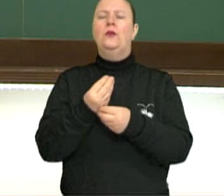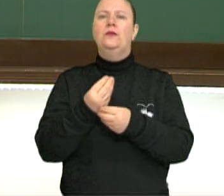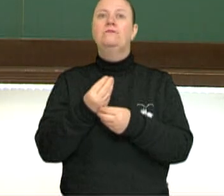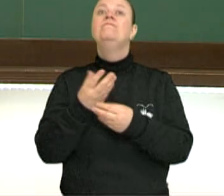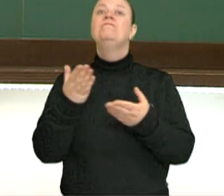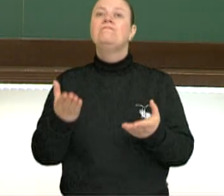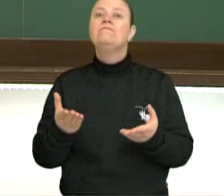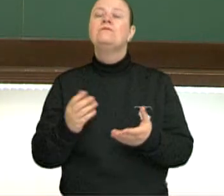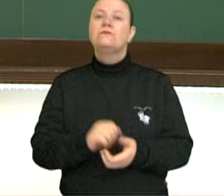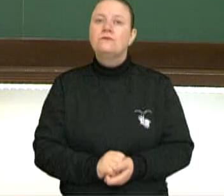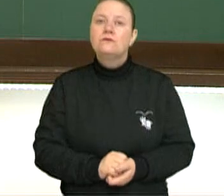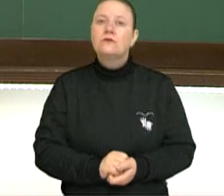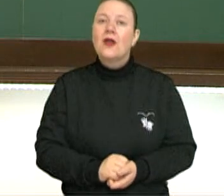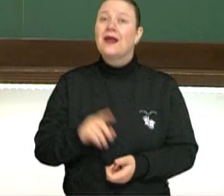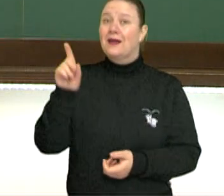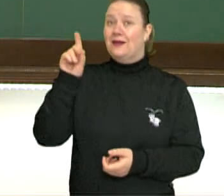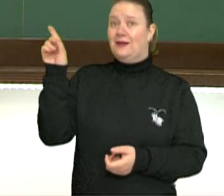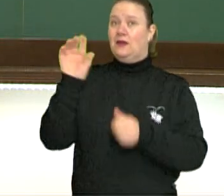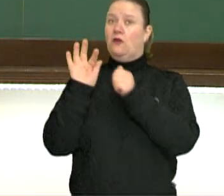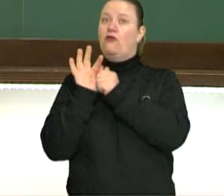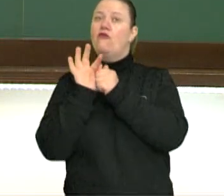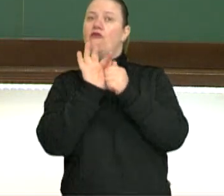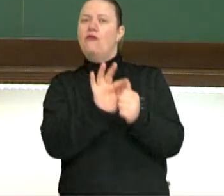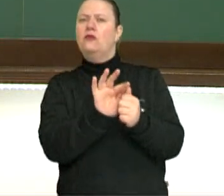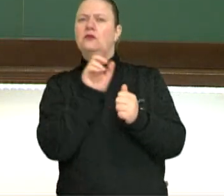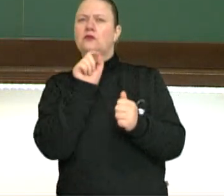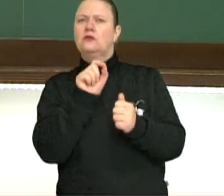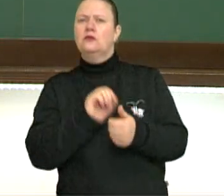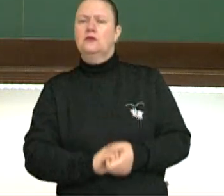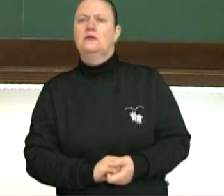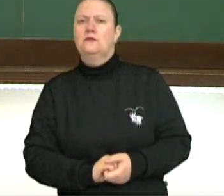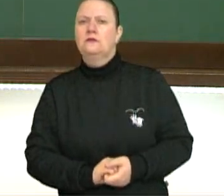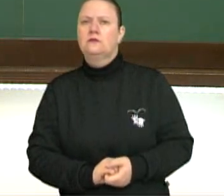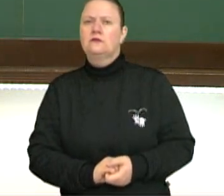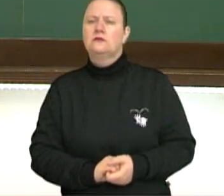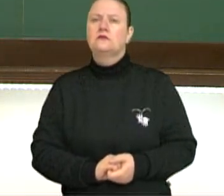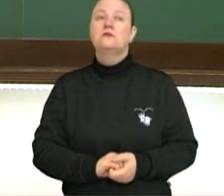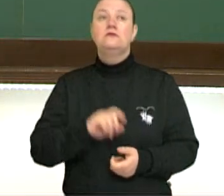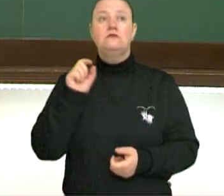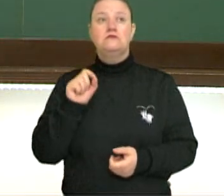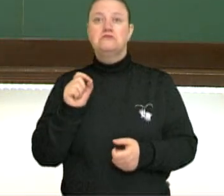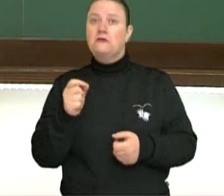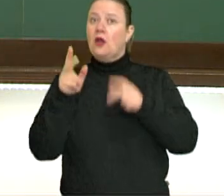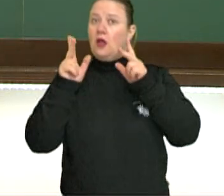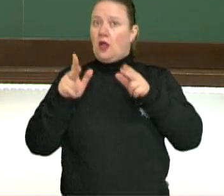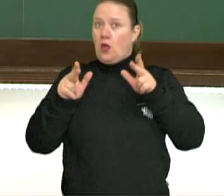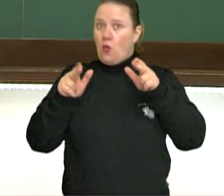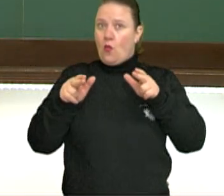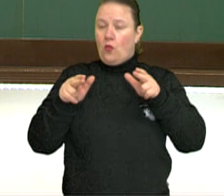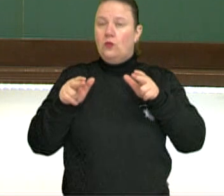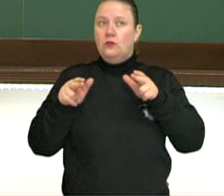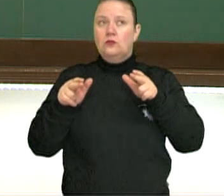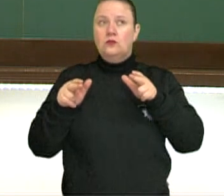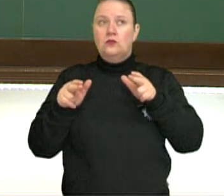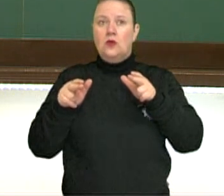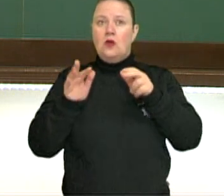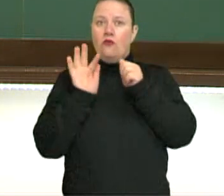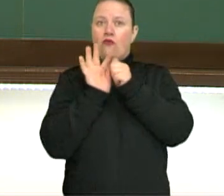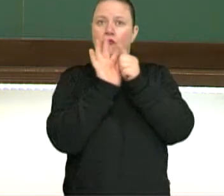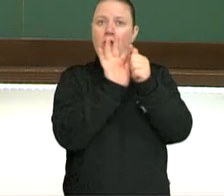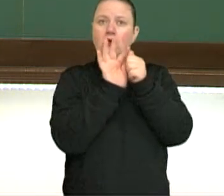essa força centrípeta, né? Ela acaba sendo igual à força de